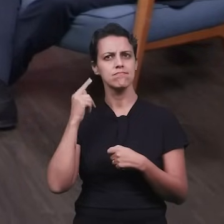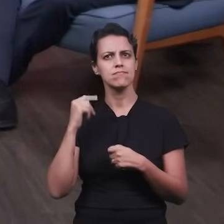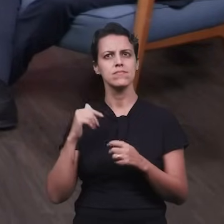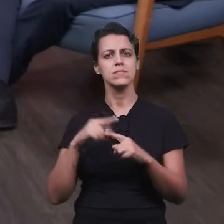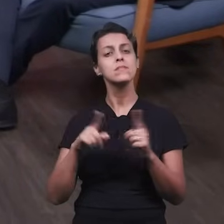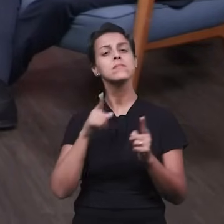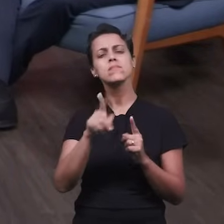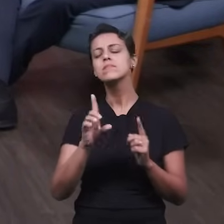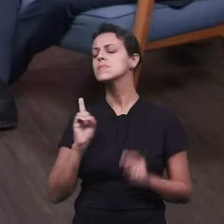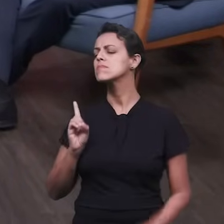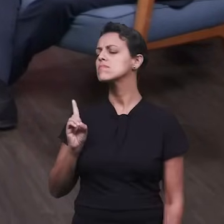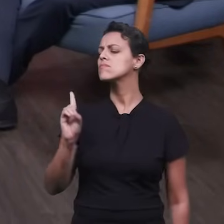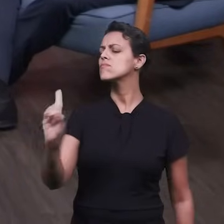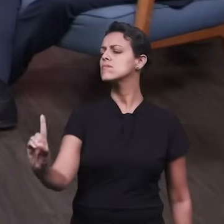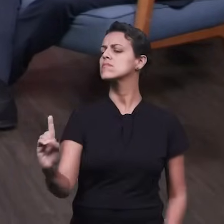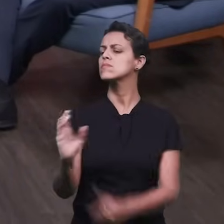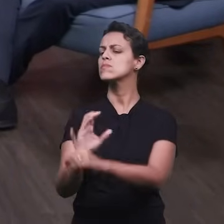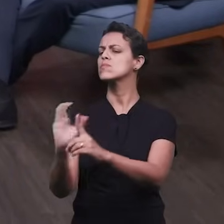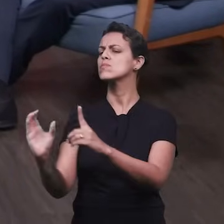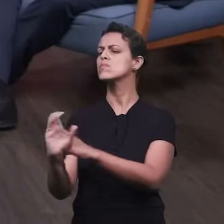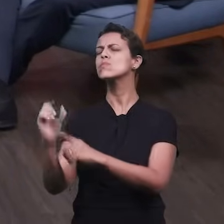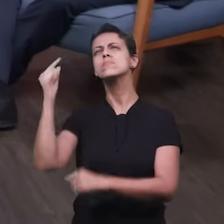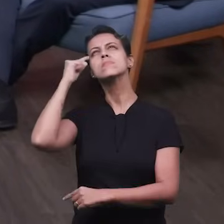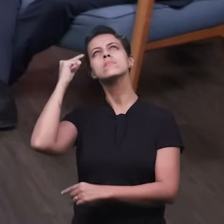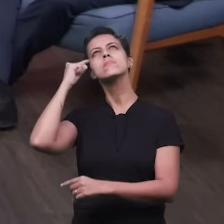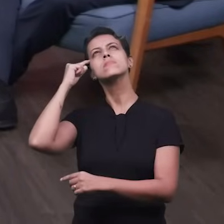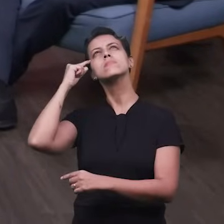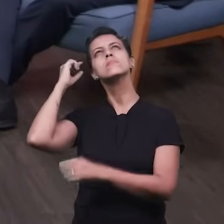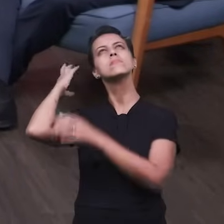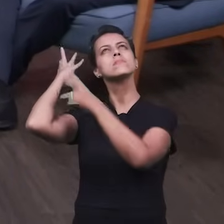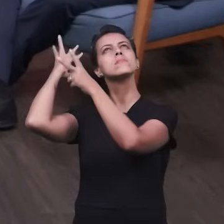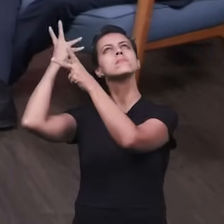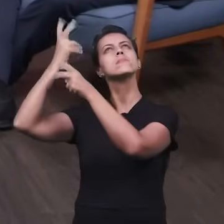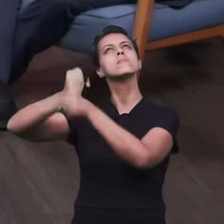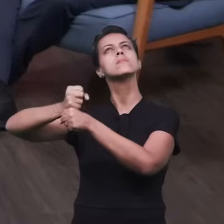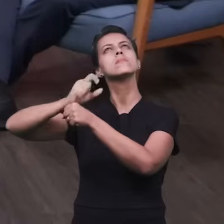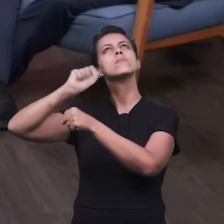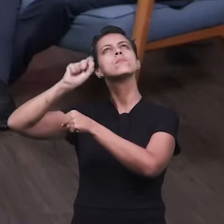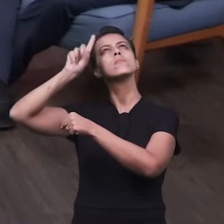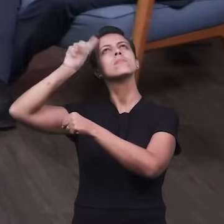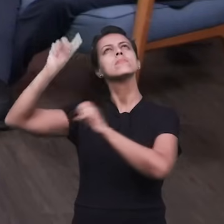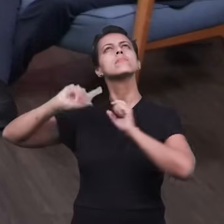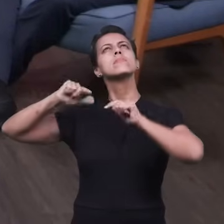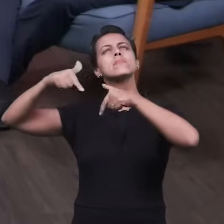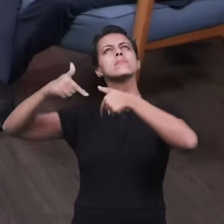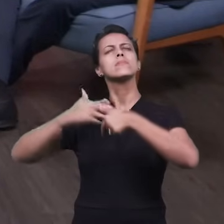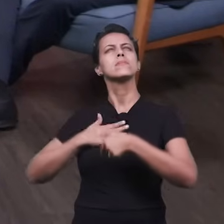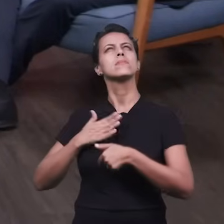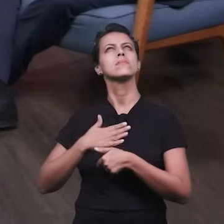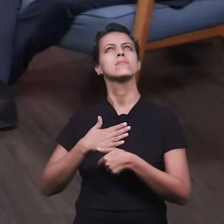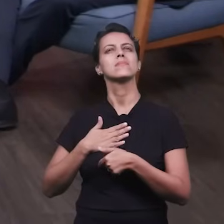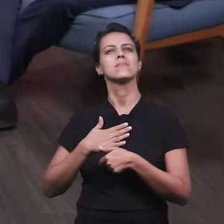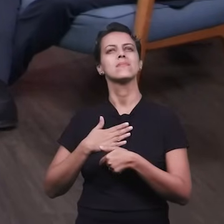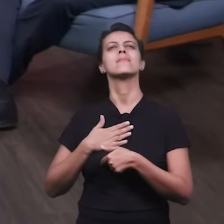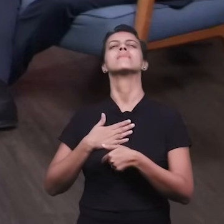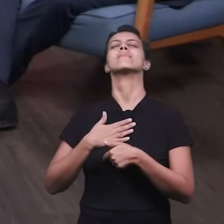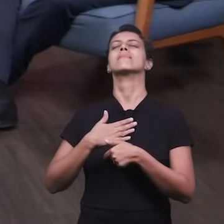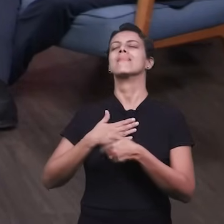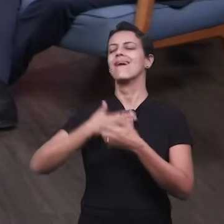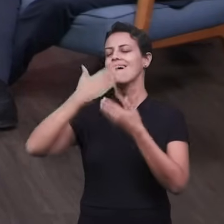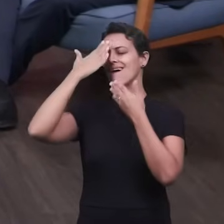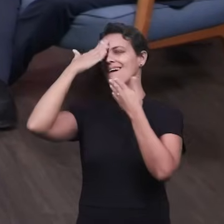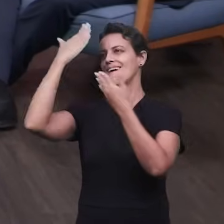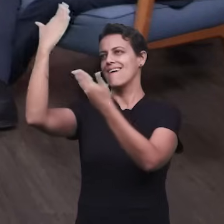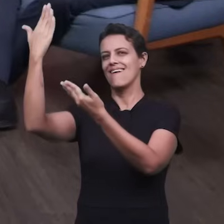Mas ao chegar no culto, começa pensando no que Deus já fez por você. Perfeito. E você já tem algo a entregar ao Senhor, a